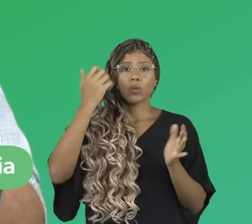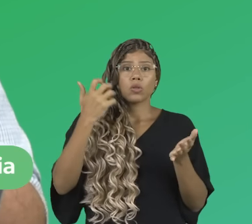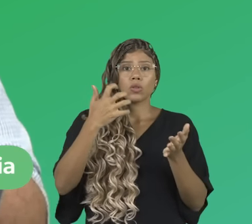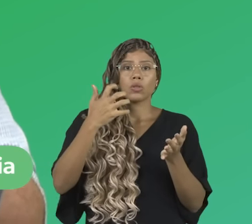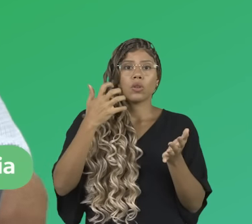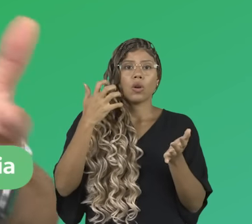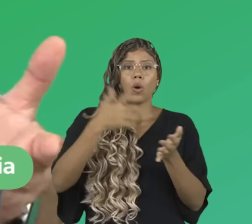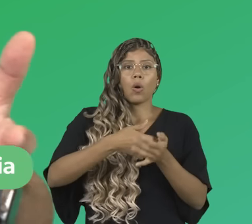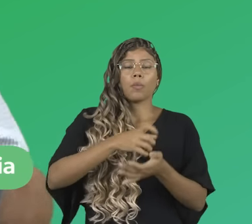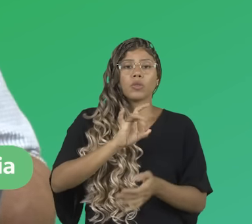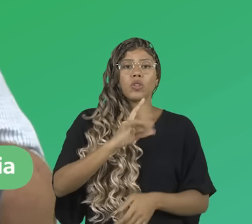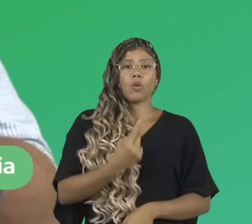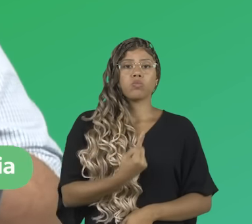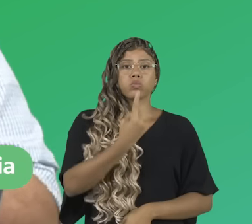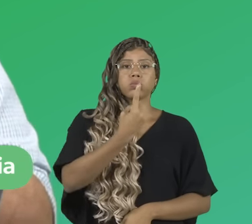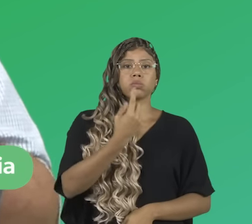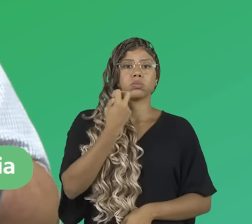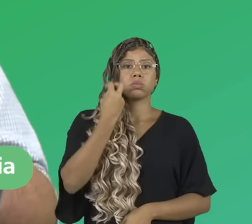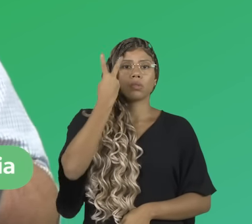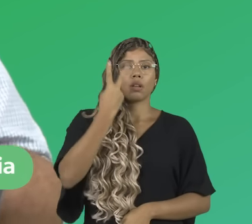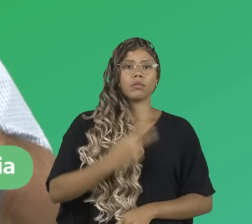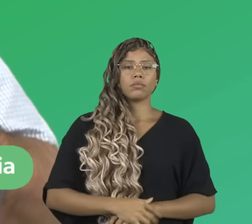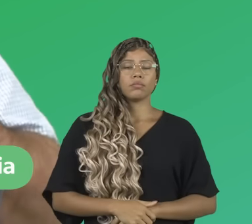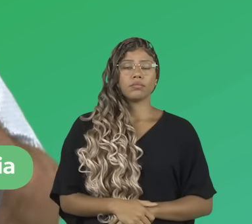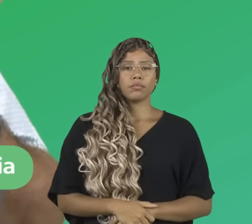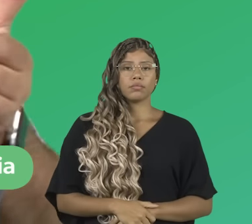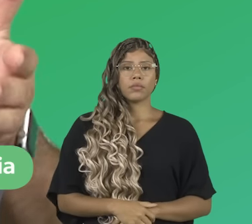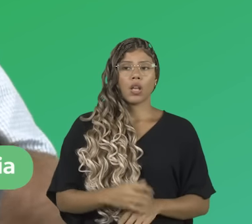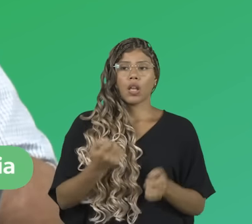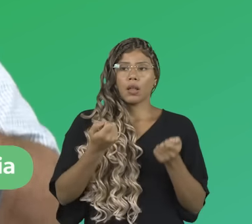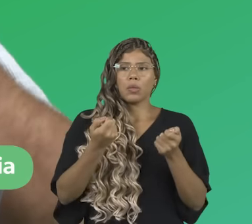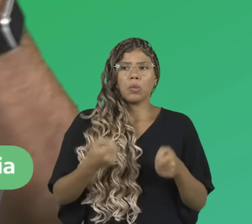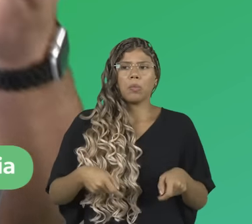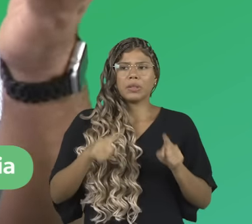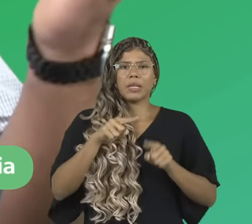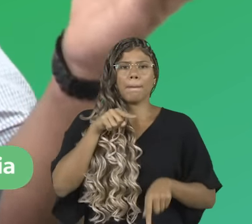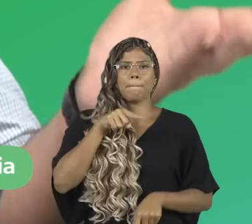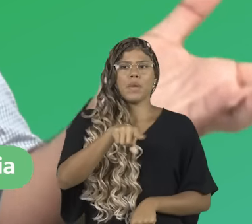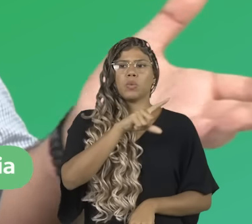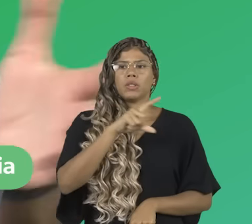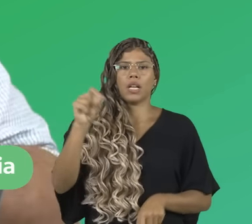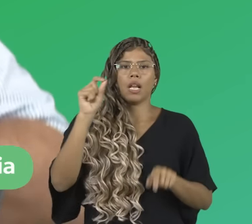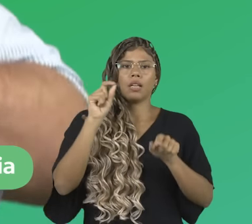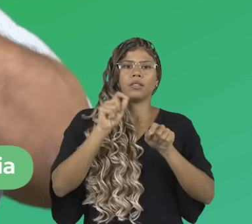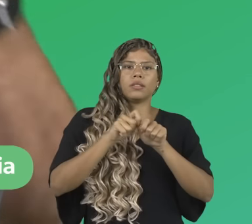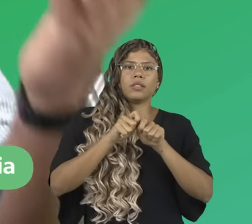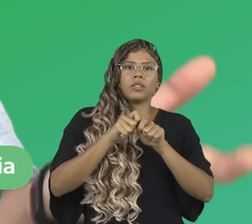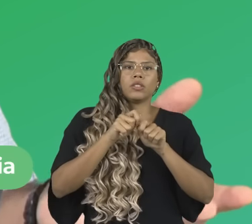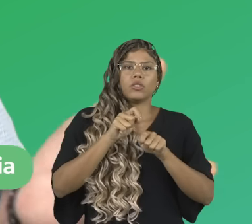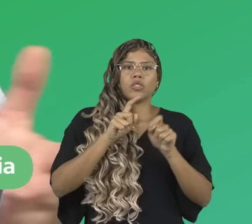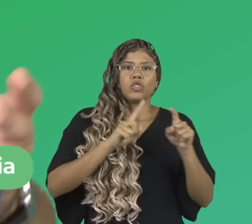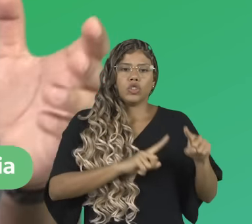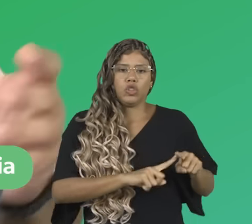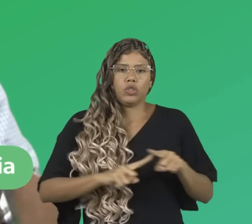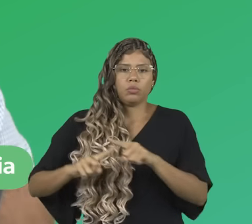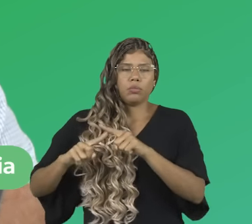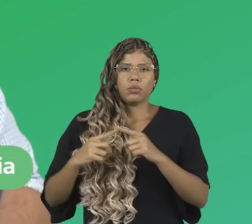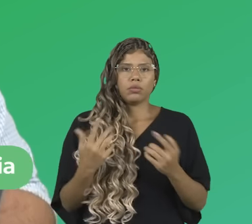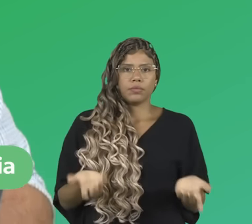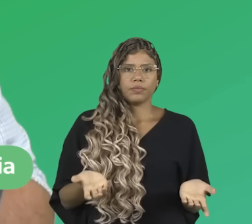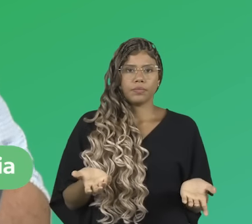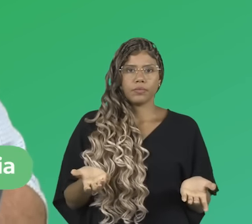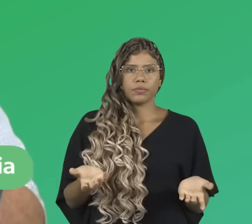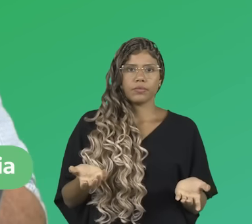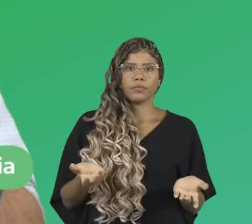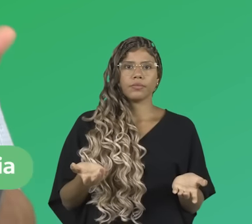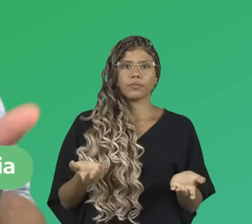elas compram um celular. Então isso fez com que o número de celulares, e eu falo celulares porque isso tornou alarmante, nós já temos quase